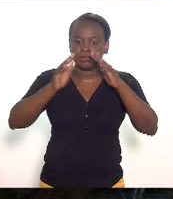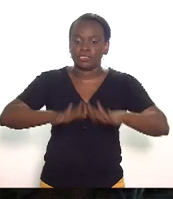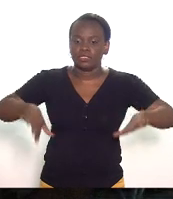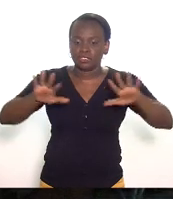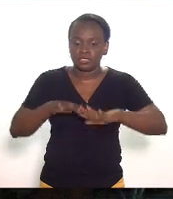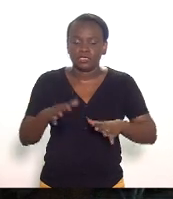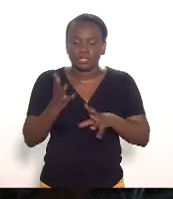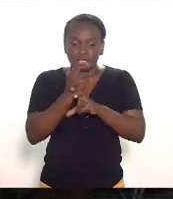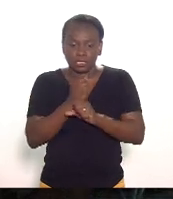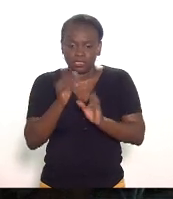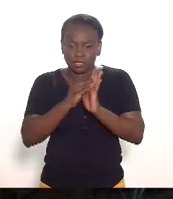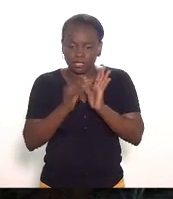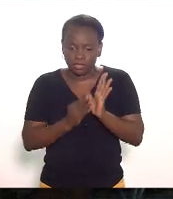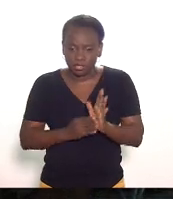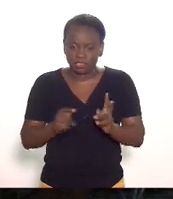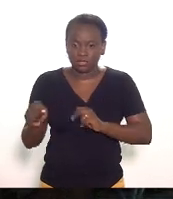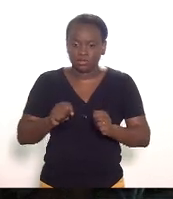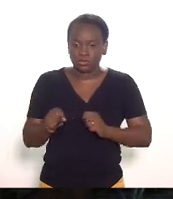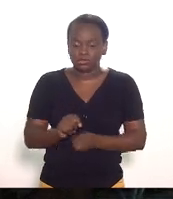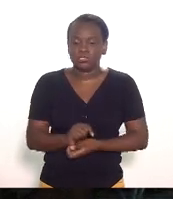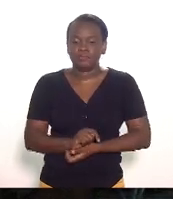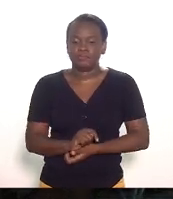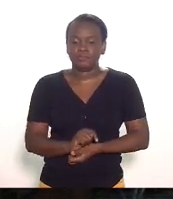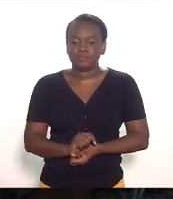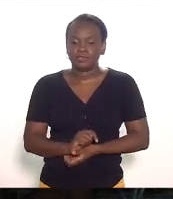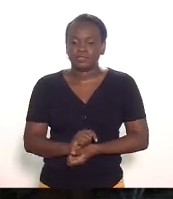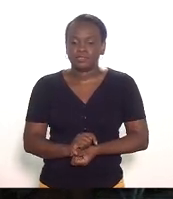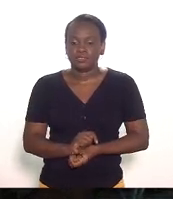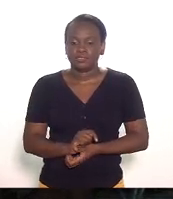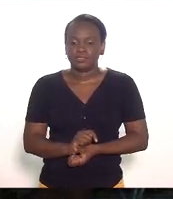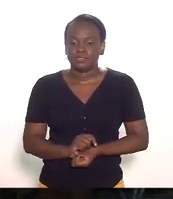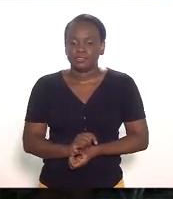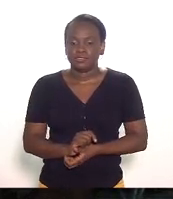Orçamento, Finanças, Fiscalização Financeira e Controle.